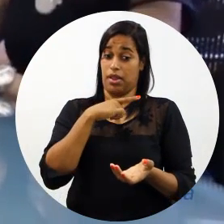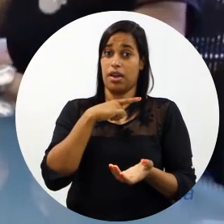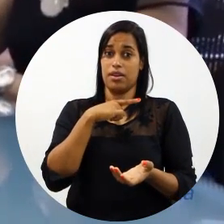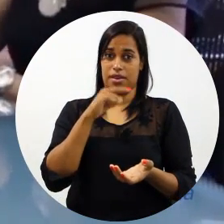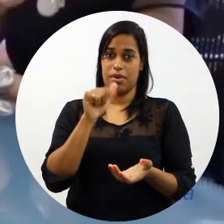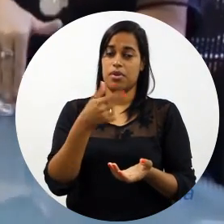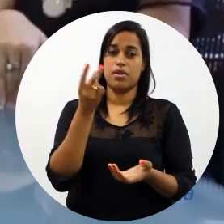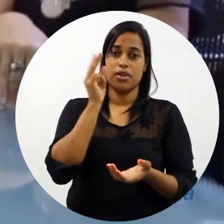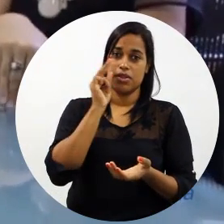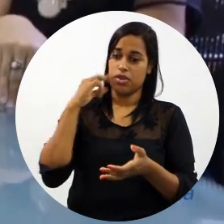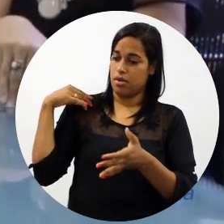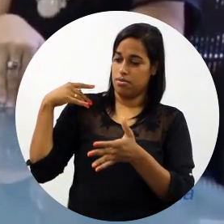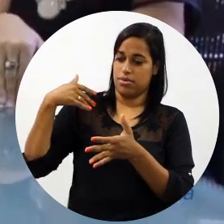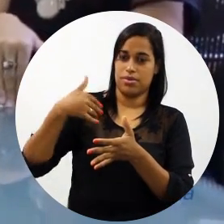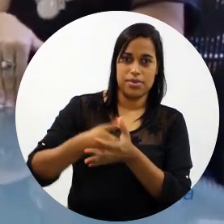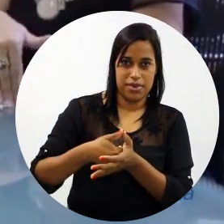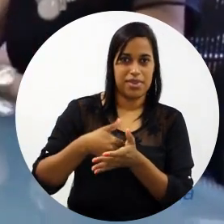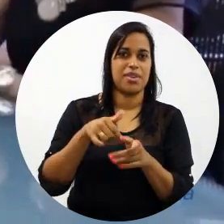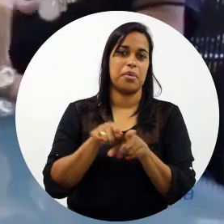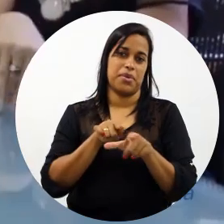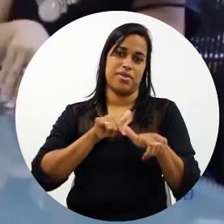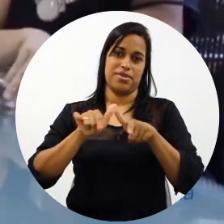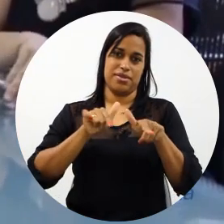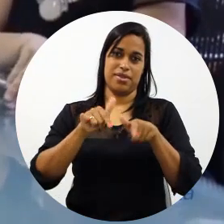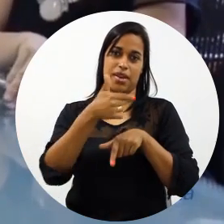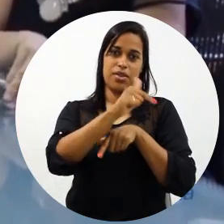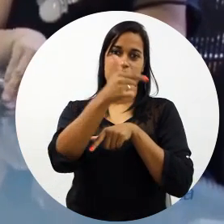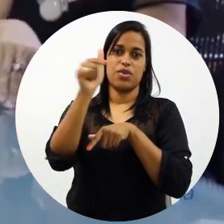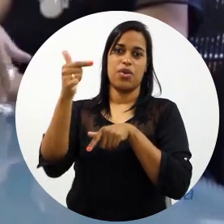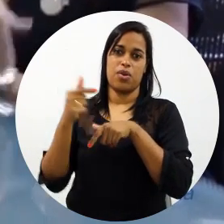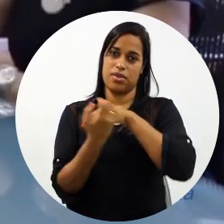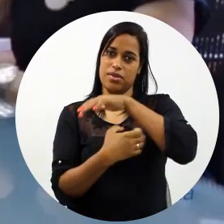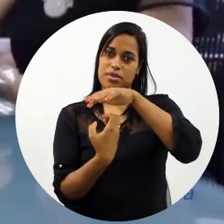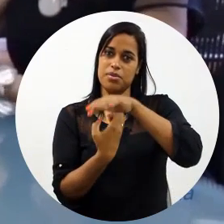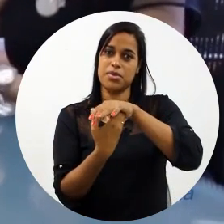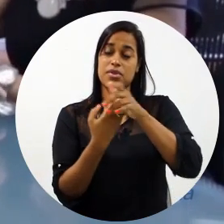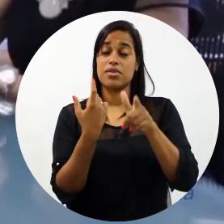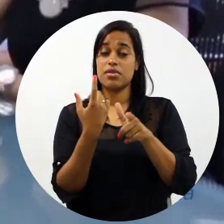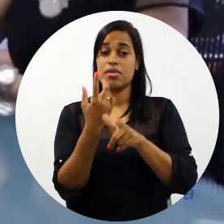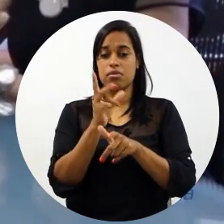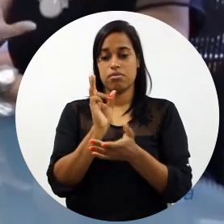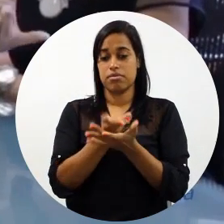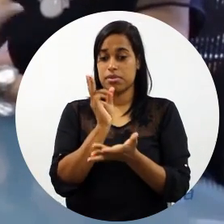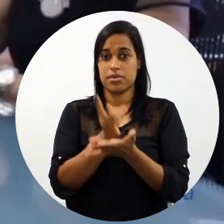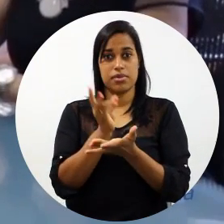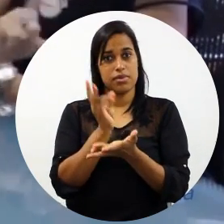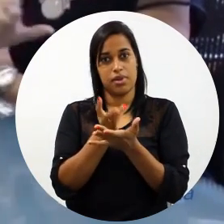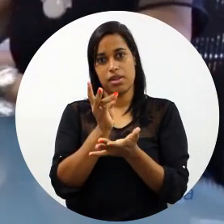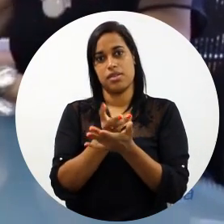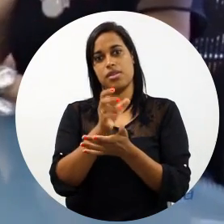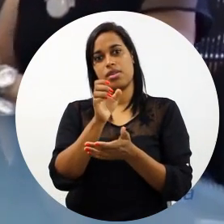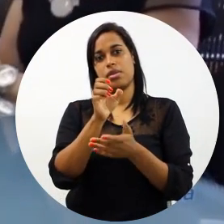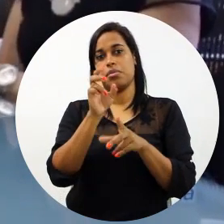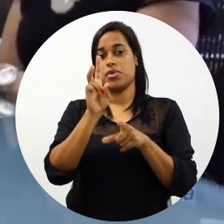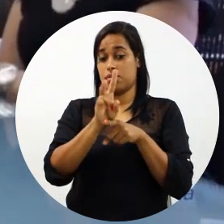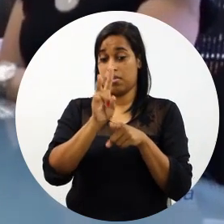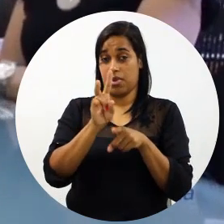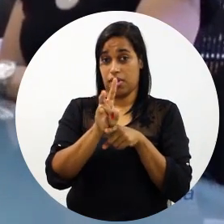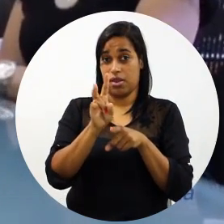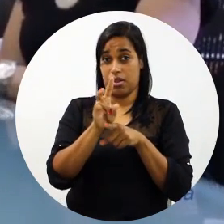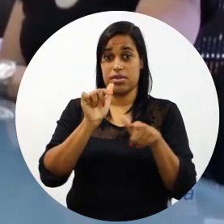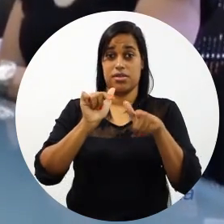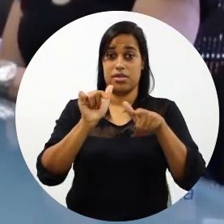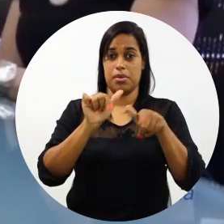tenha uma história como trabalhador em outras organizações, muitas vezes os EPIs eles mudam de acordo